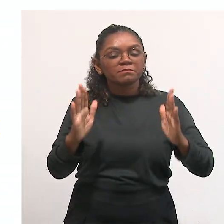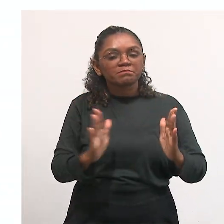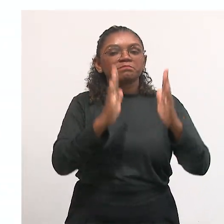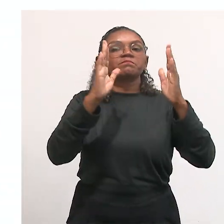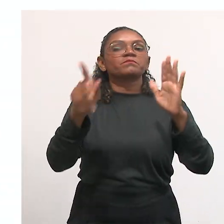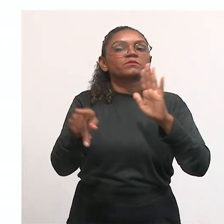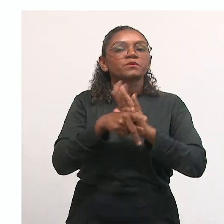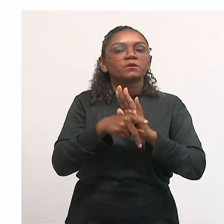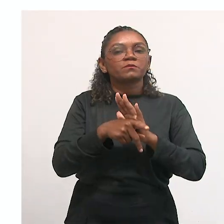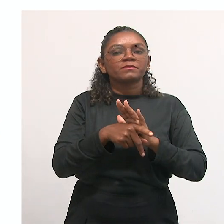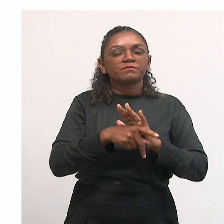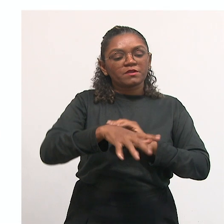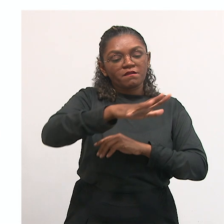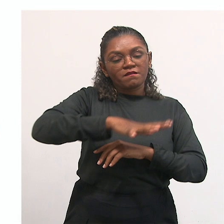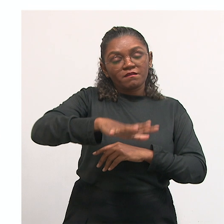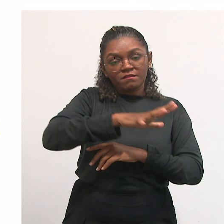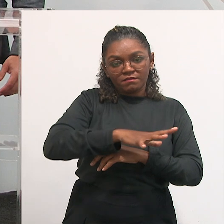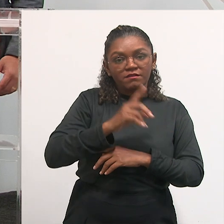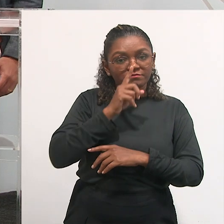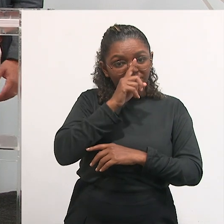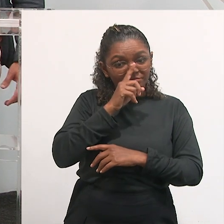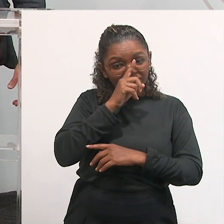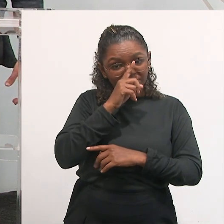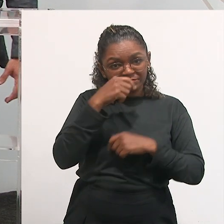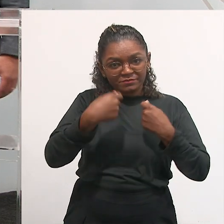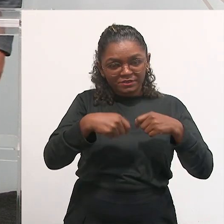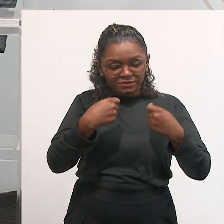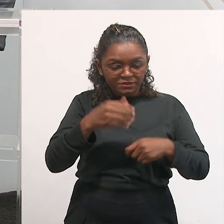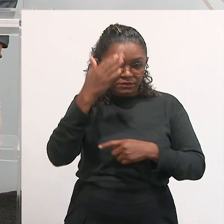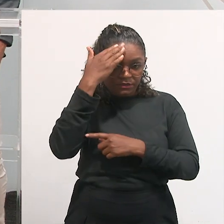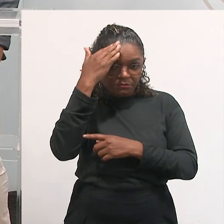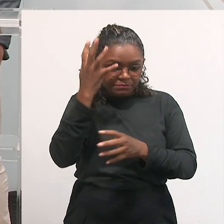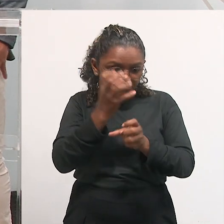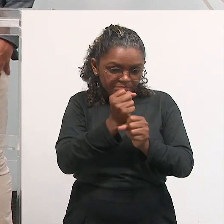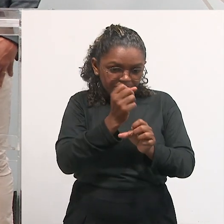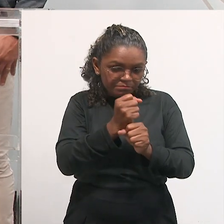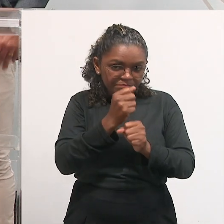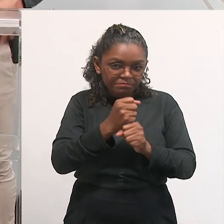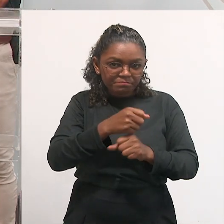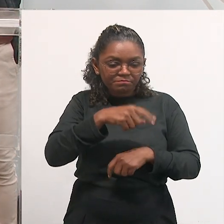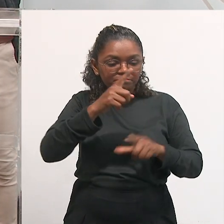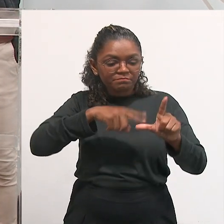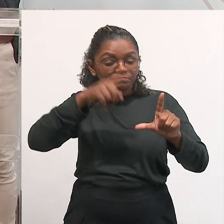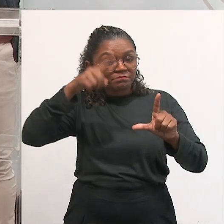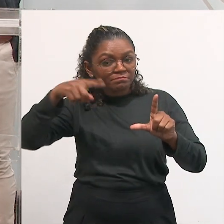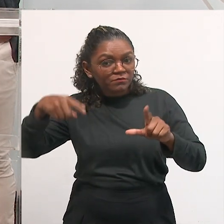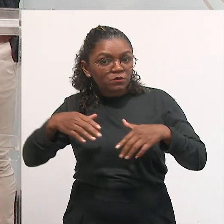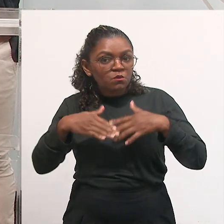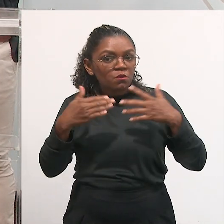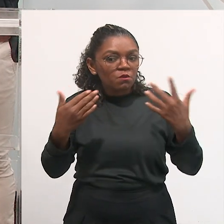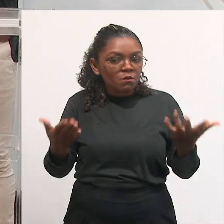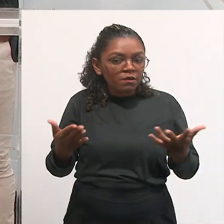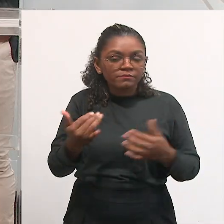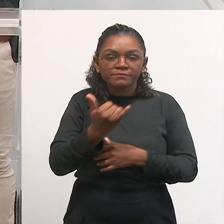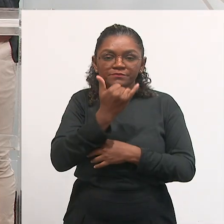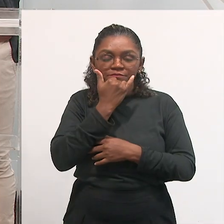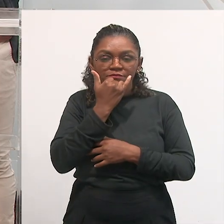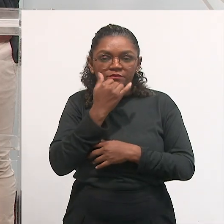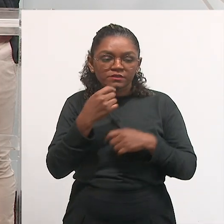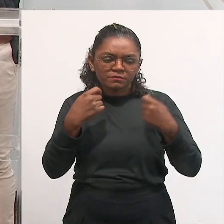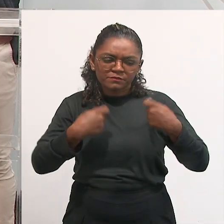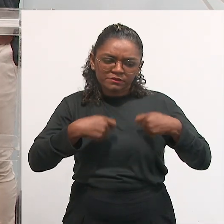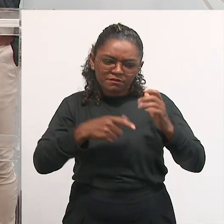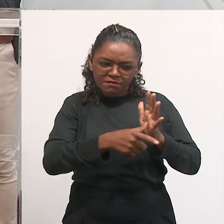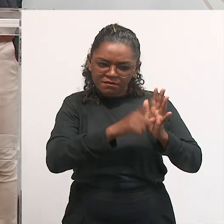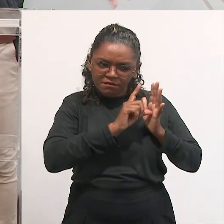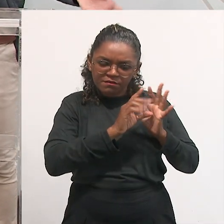de riscos, é importante fazer estimativa de tudo aquilo que pode ser dado, que pode ser, previsto, que pode ser